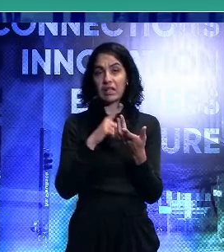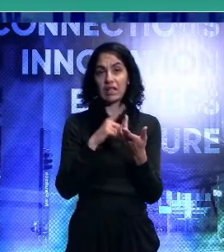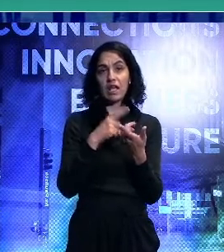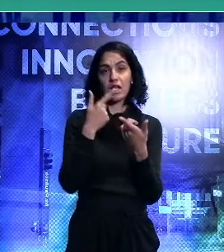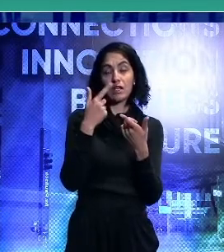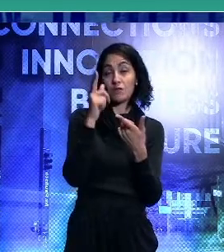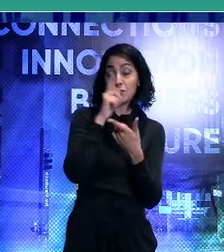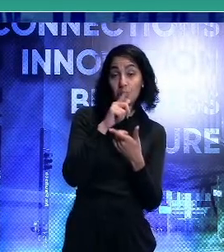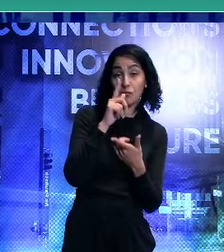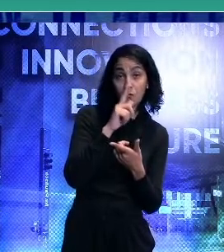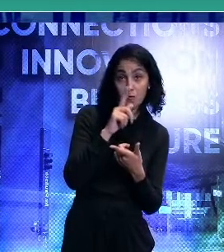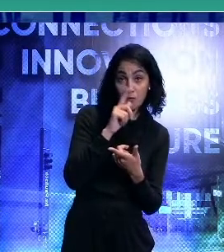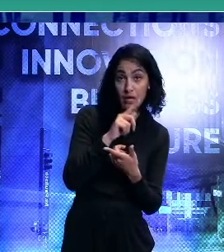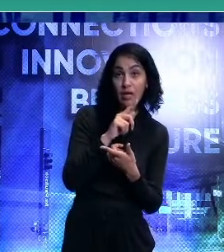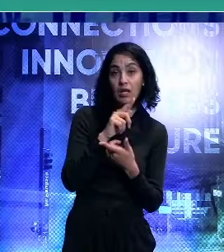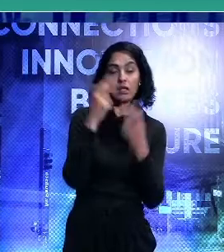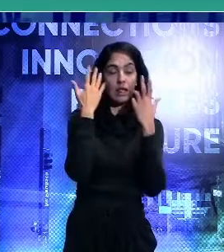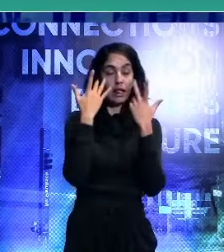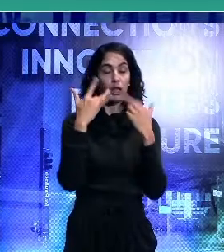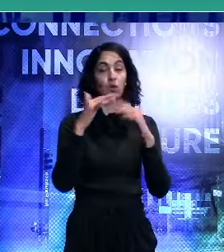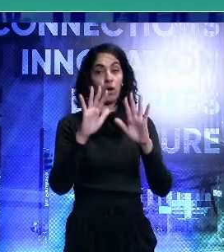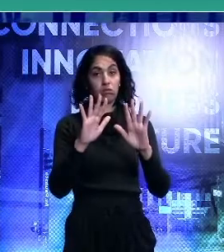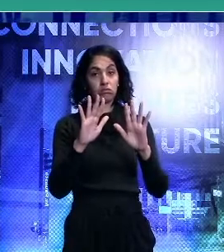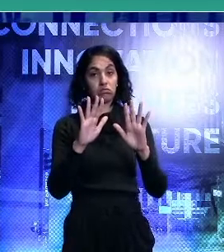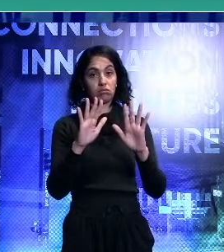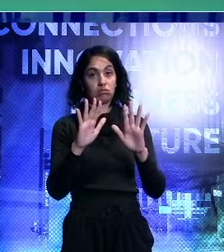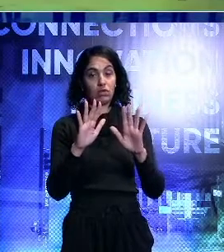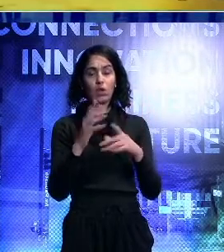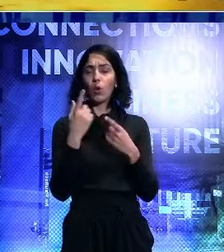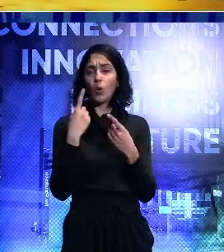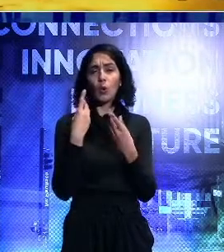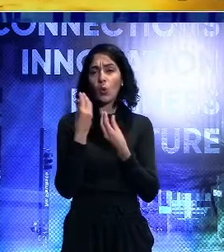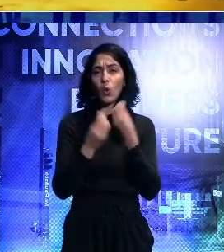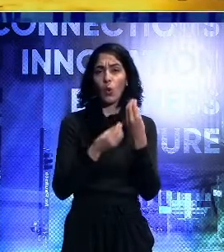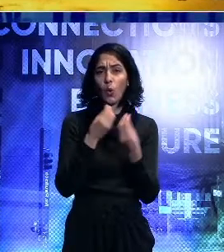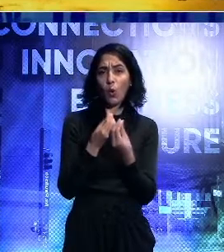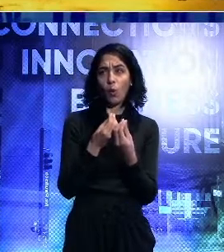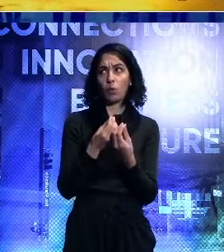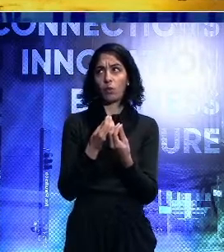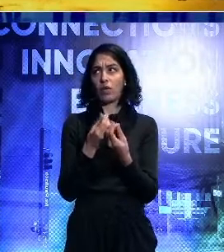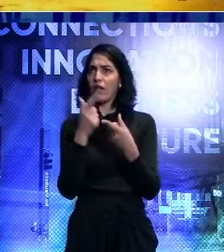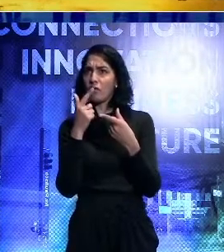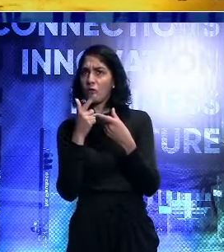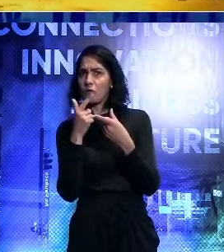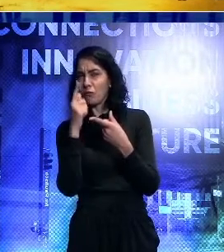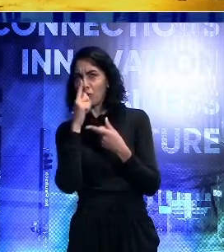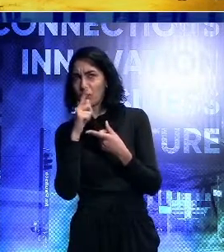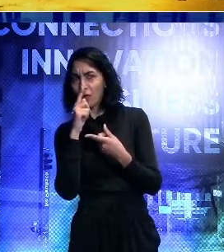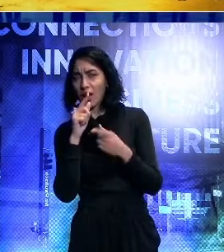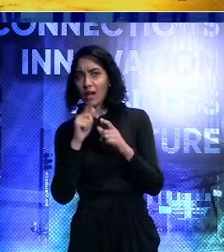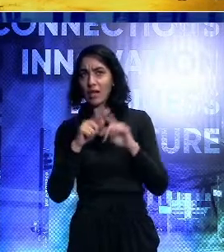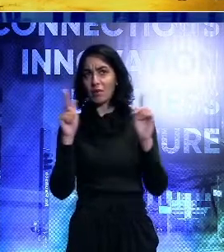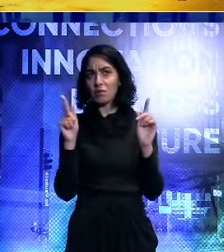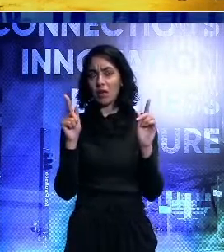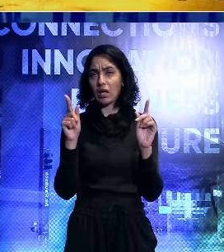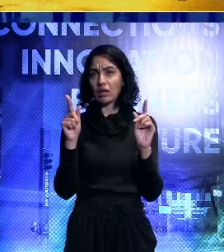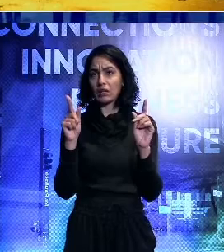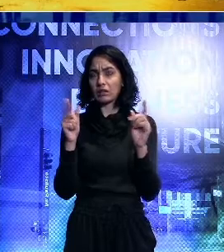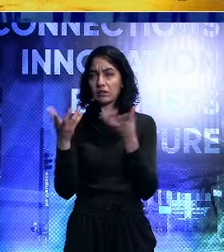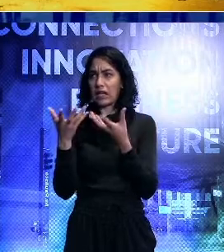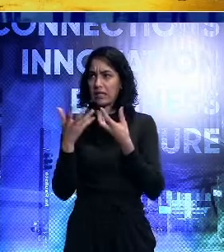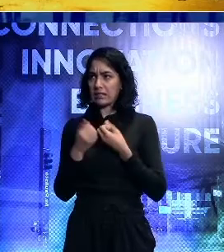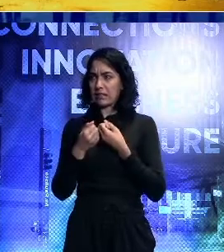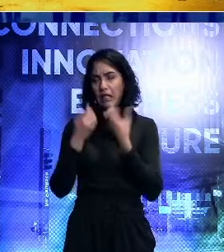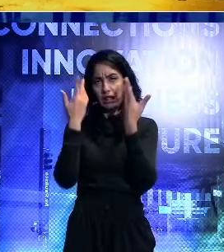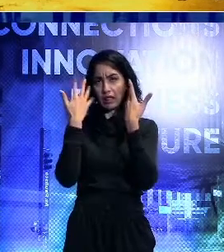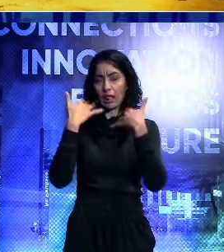falha de maneira natural. Lidar com a falha de maneira natural parece um pouco confuso, não? E a gente não está falando de bombeiro, de